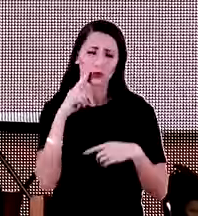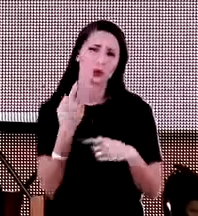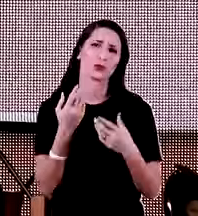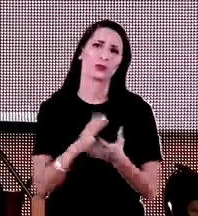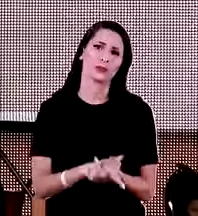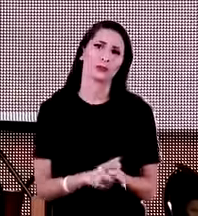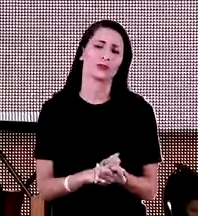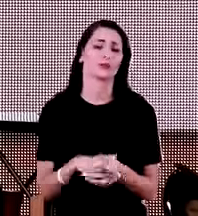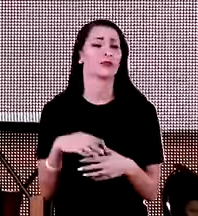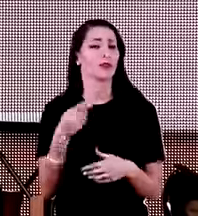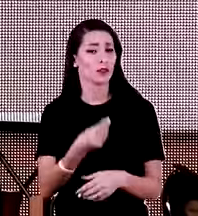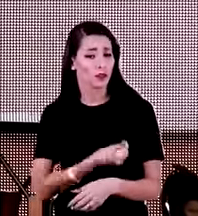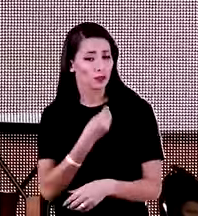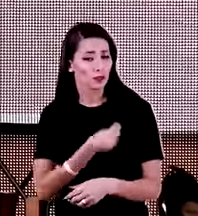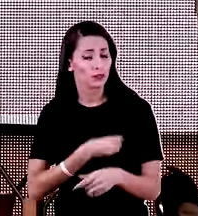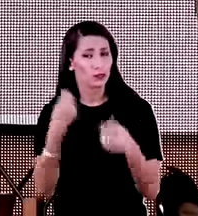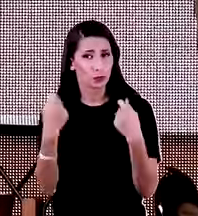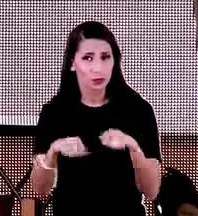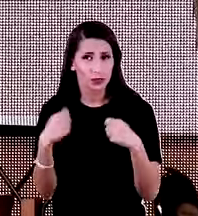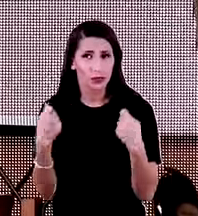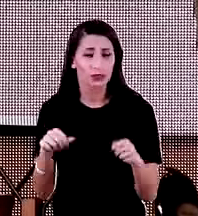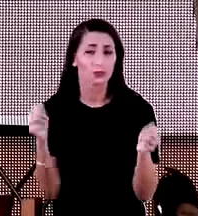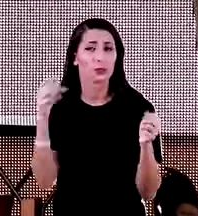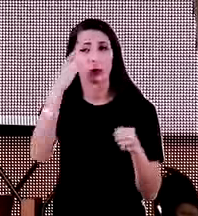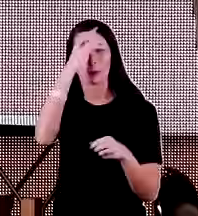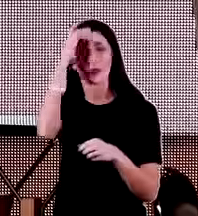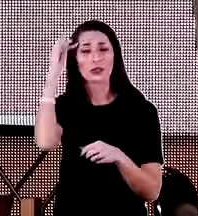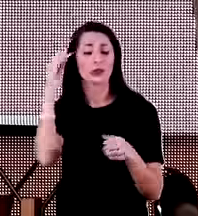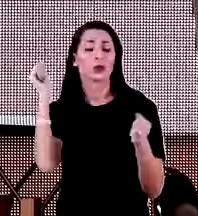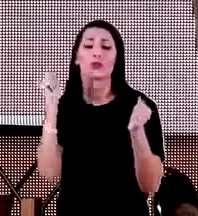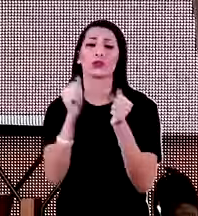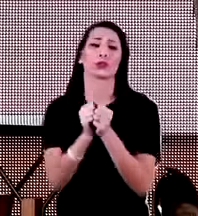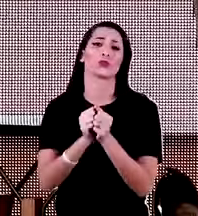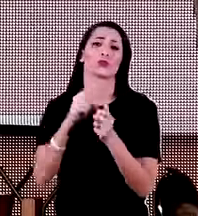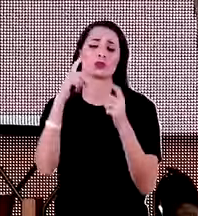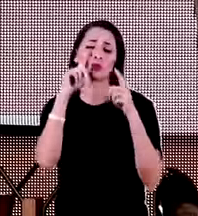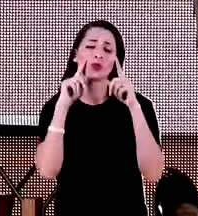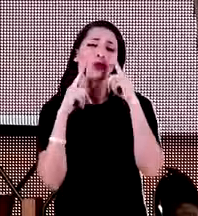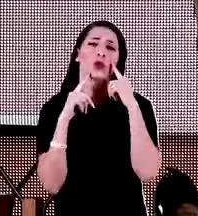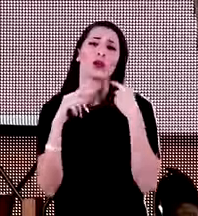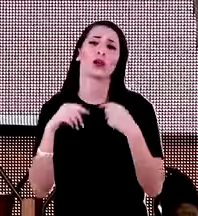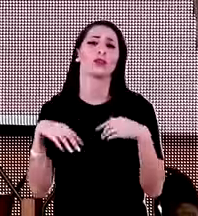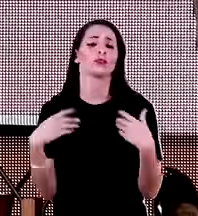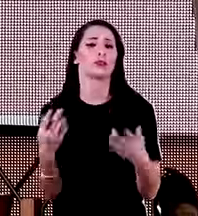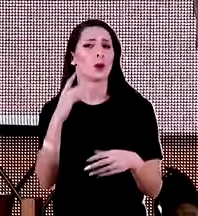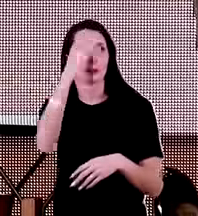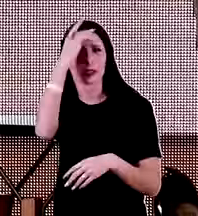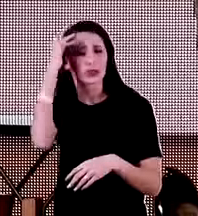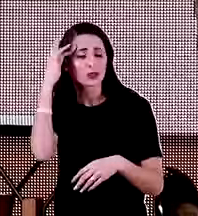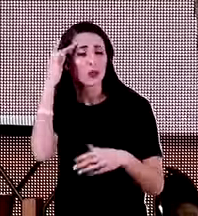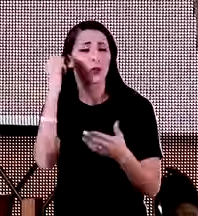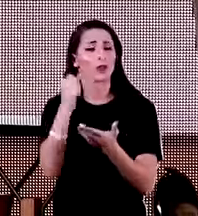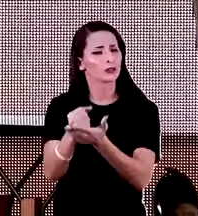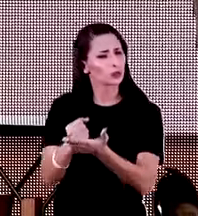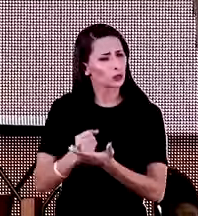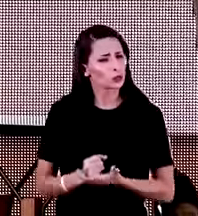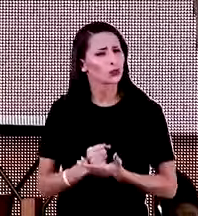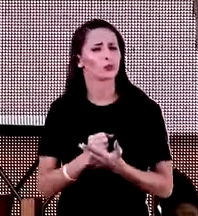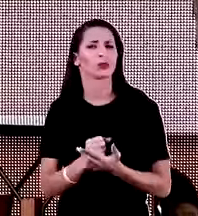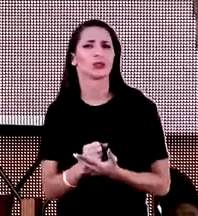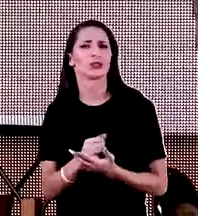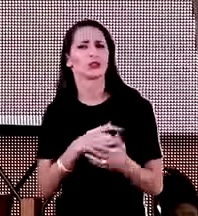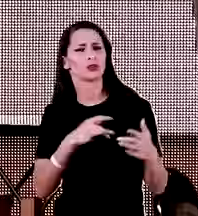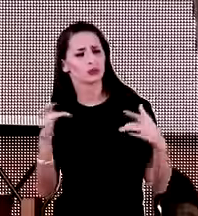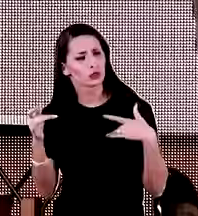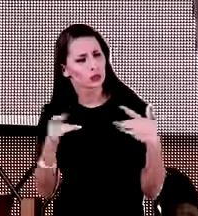chore com a gente. Só de alguém que sinta nossa dor. Só de alguém que seja solidário. Só de alguém que